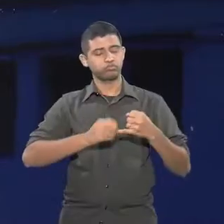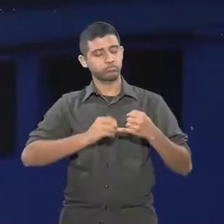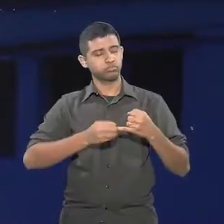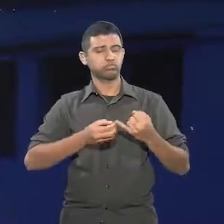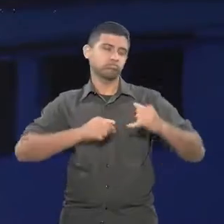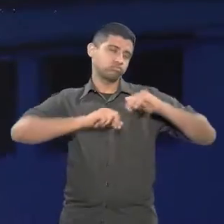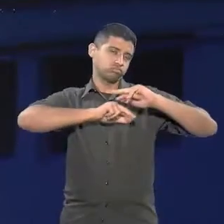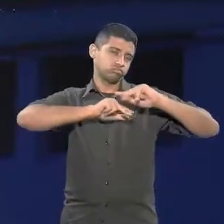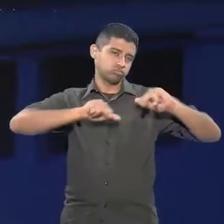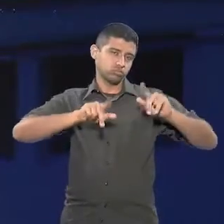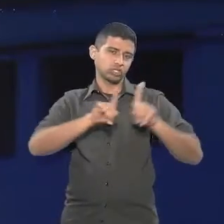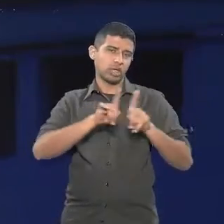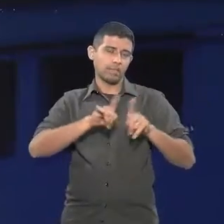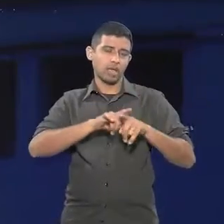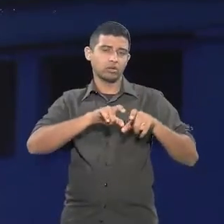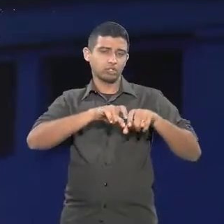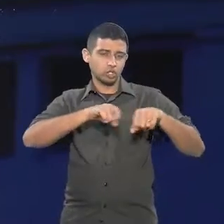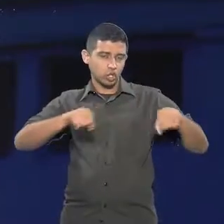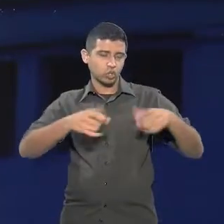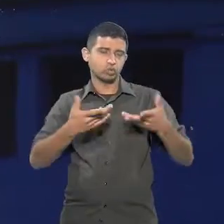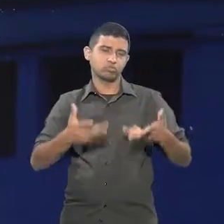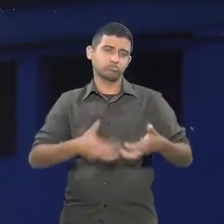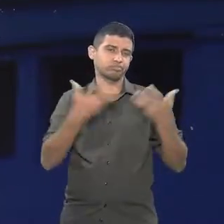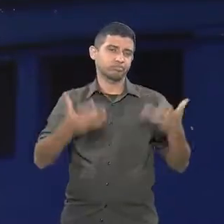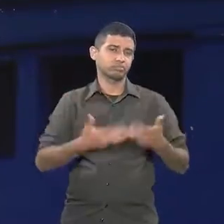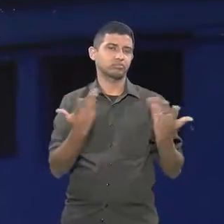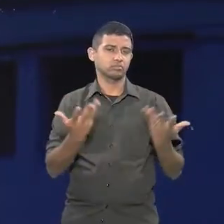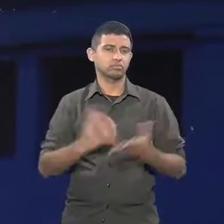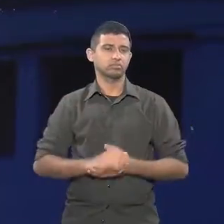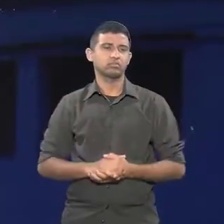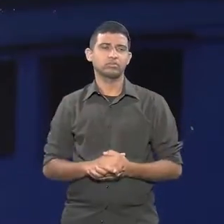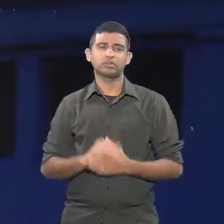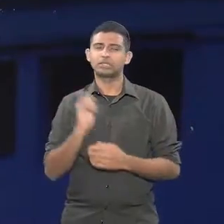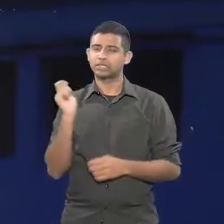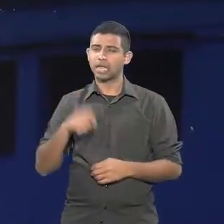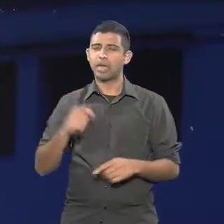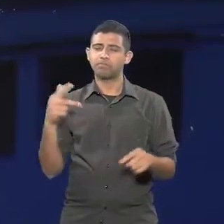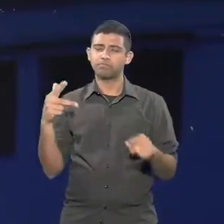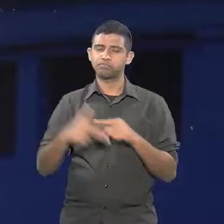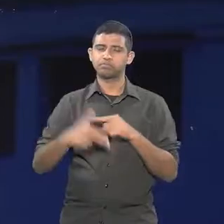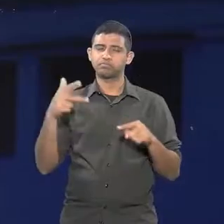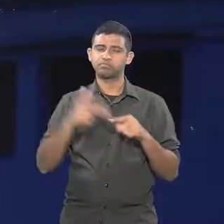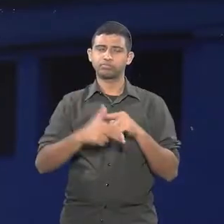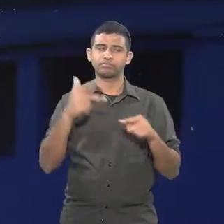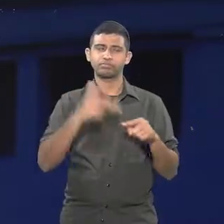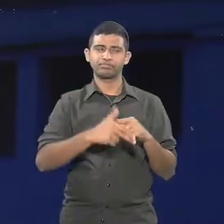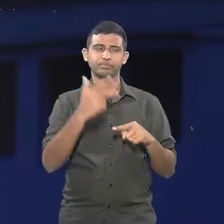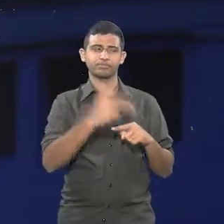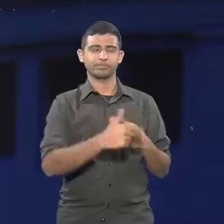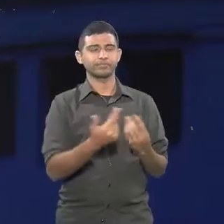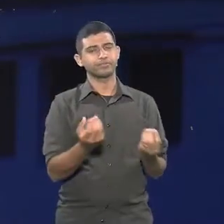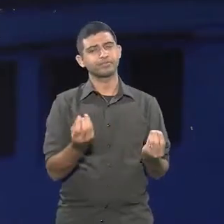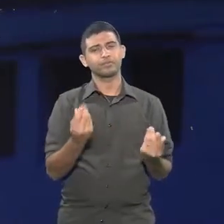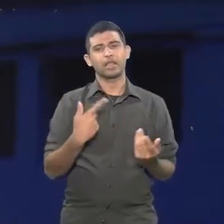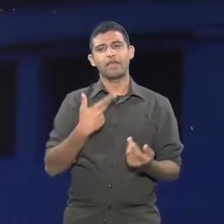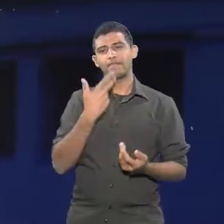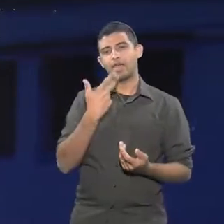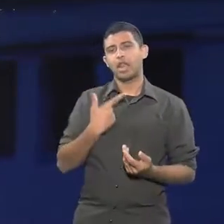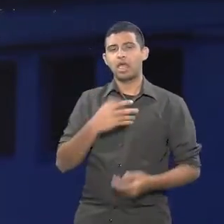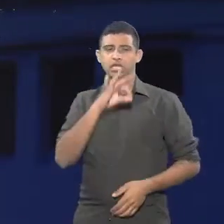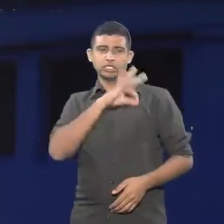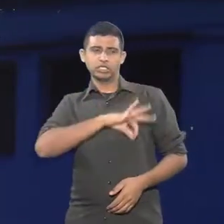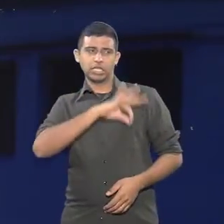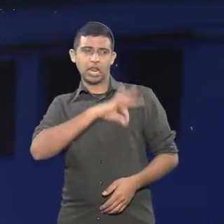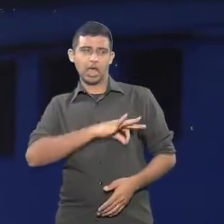feijão, né, os cereais e leguminosas, como é que você consegue fazer um corte aí nesse sentido do